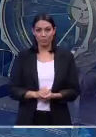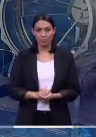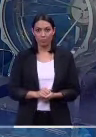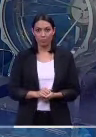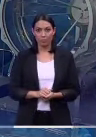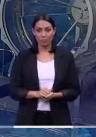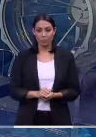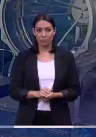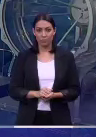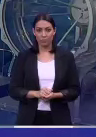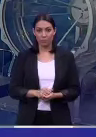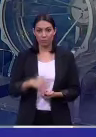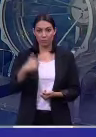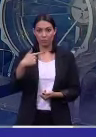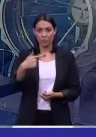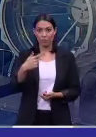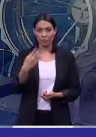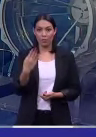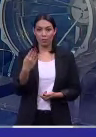de